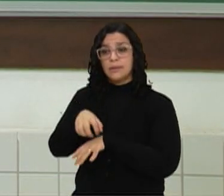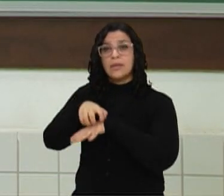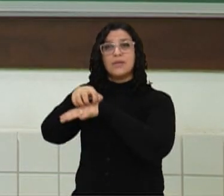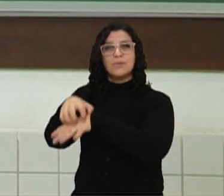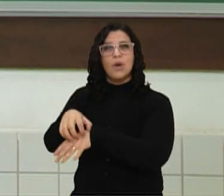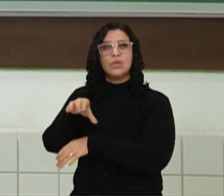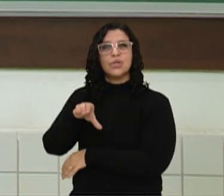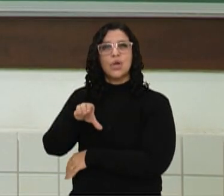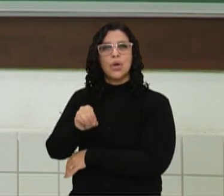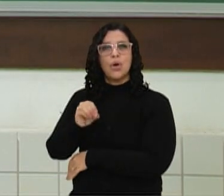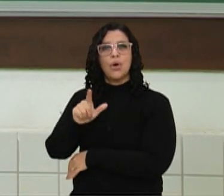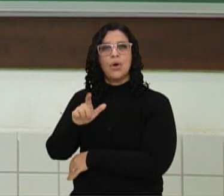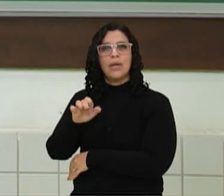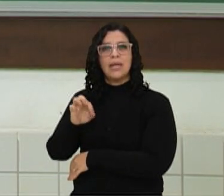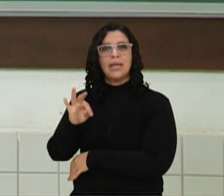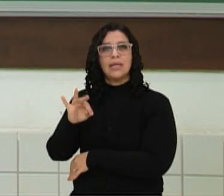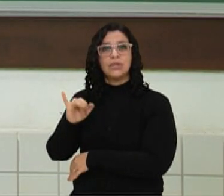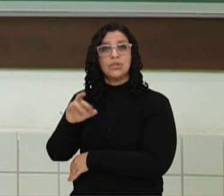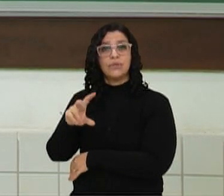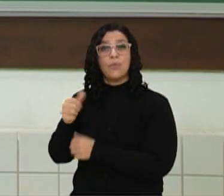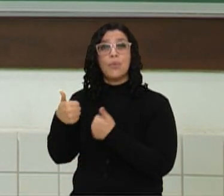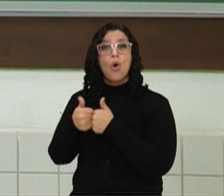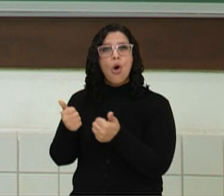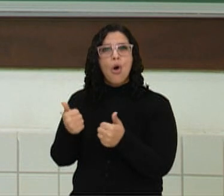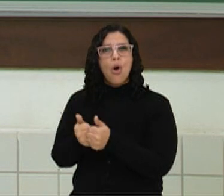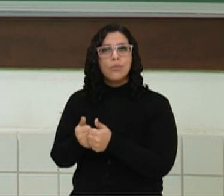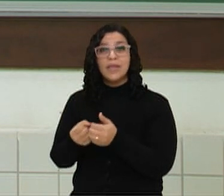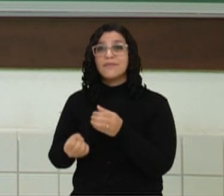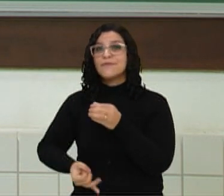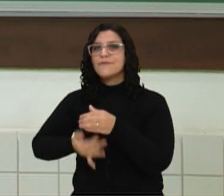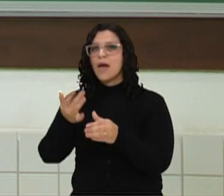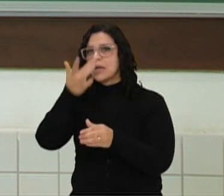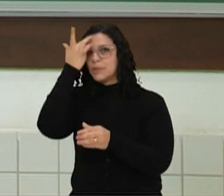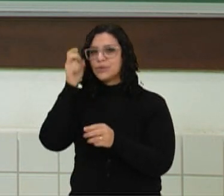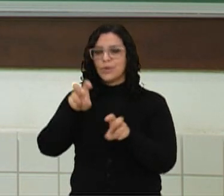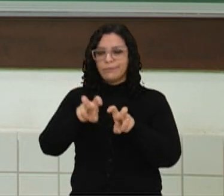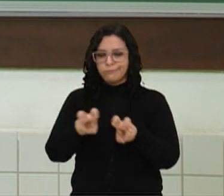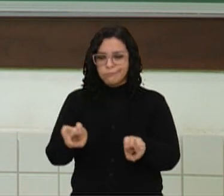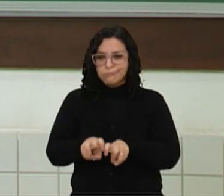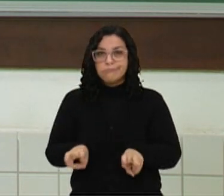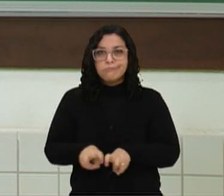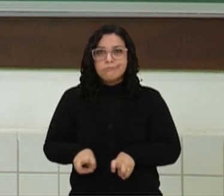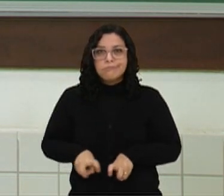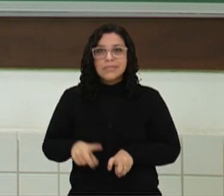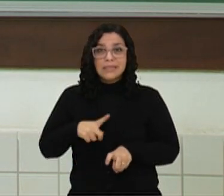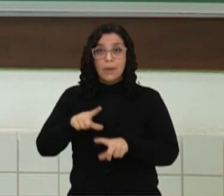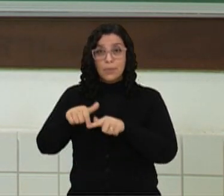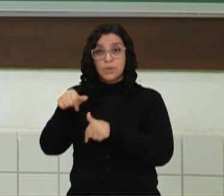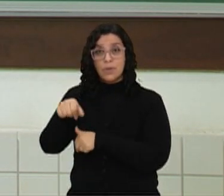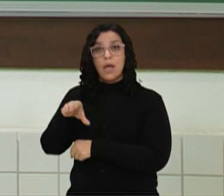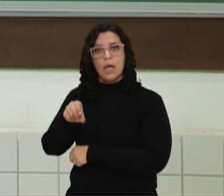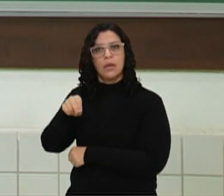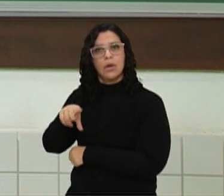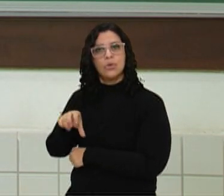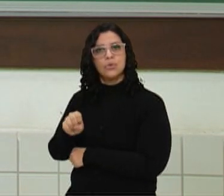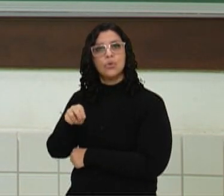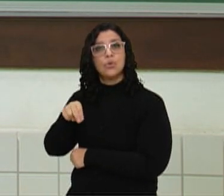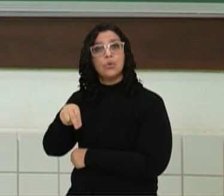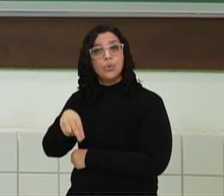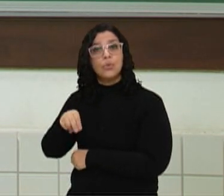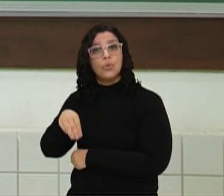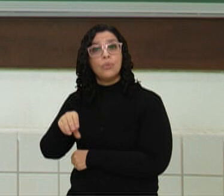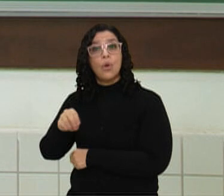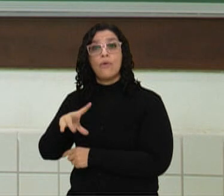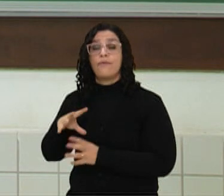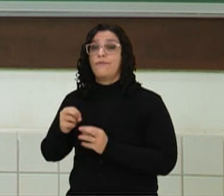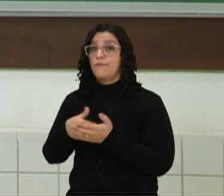coletivo. Porque tem a ver com um uso comum, consumo daquele serviço por todas as pessoas